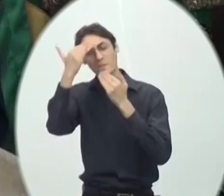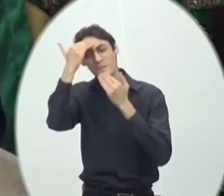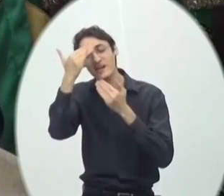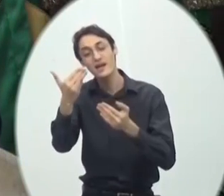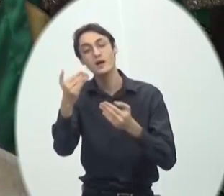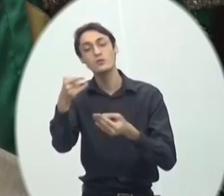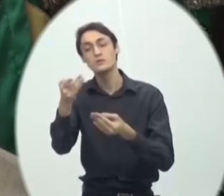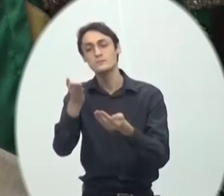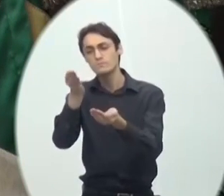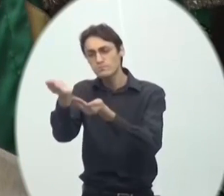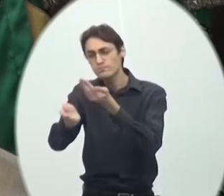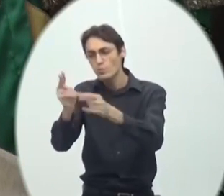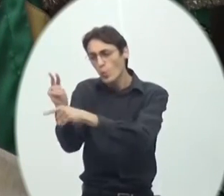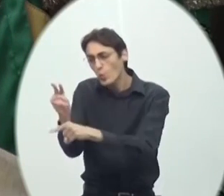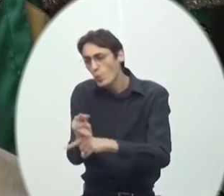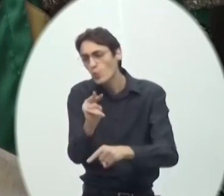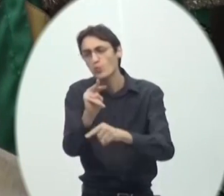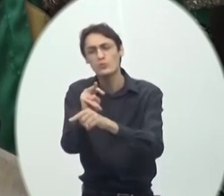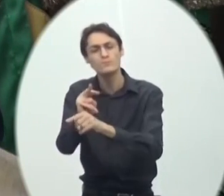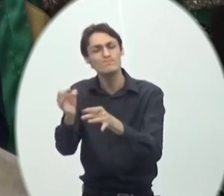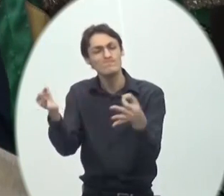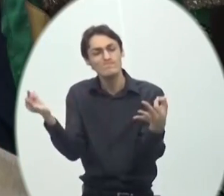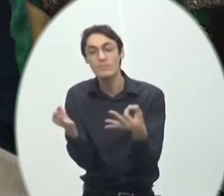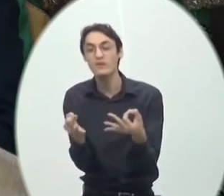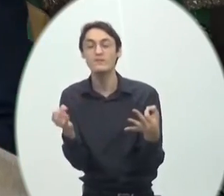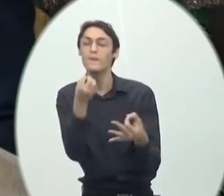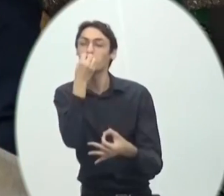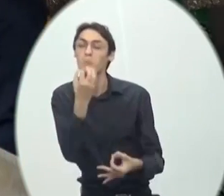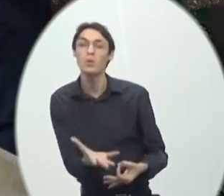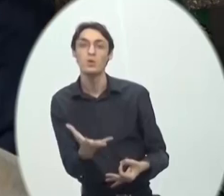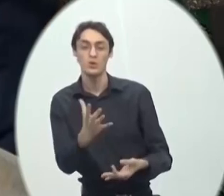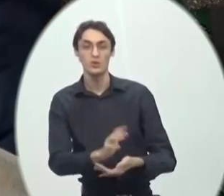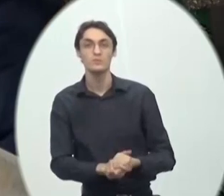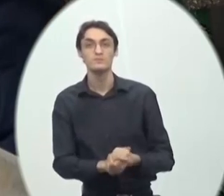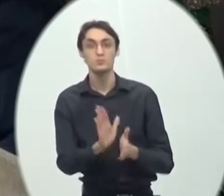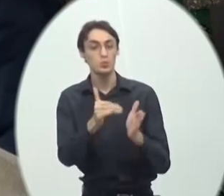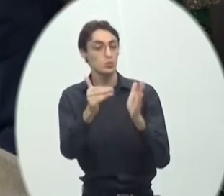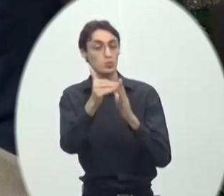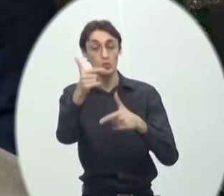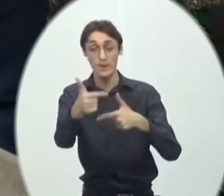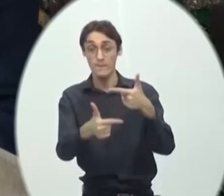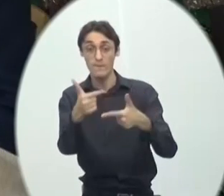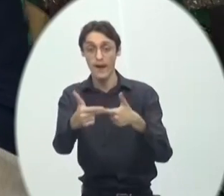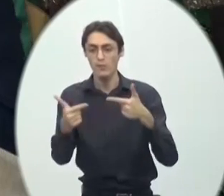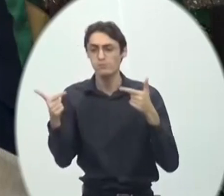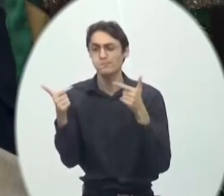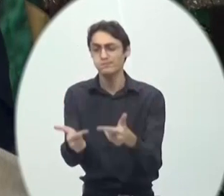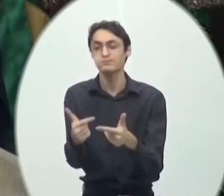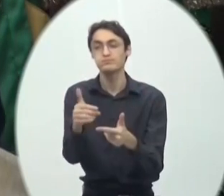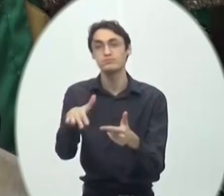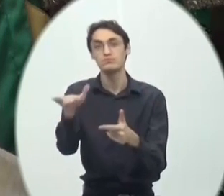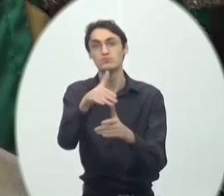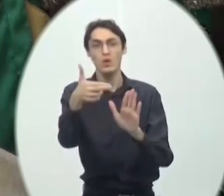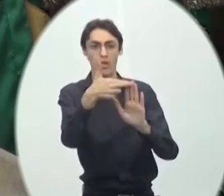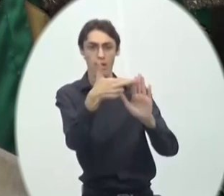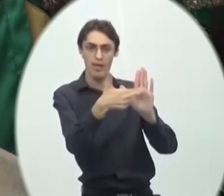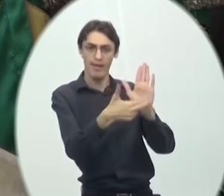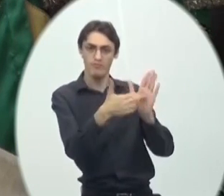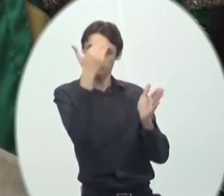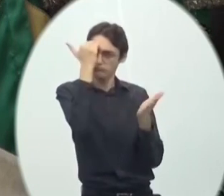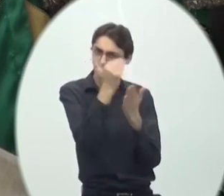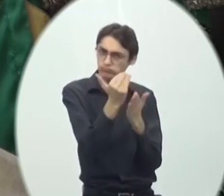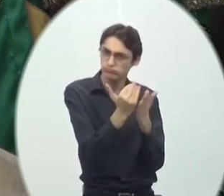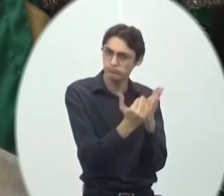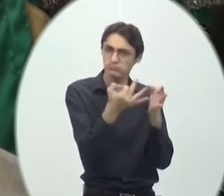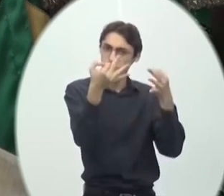excelente atendimento, que fez todos os trabalhos, cumpriu todos os protocolos para